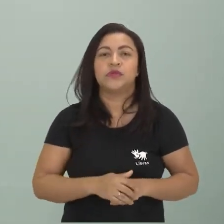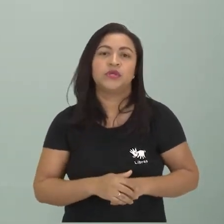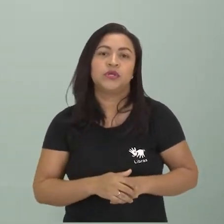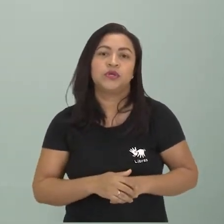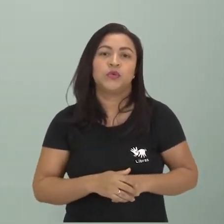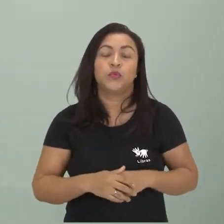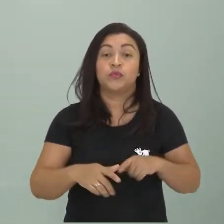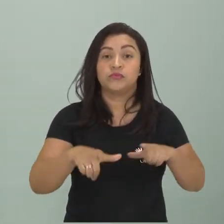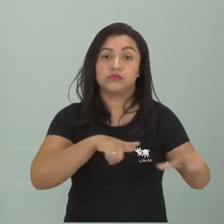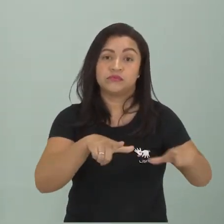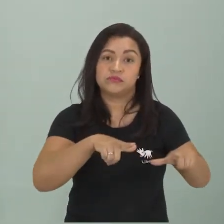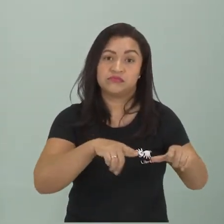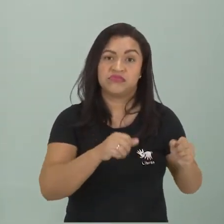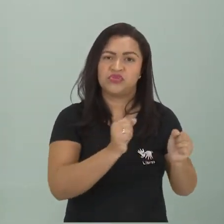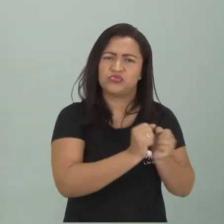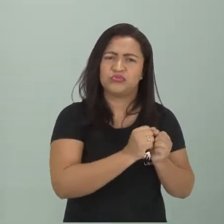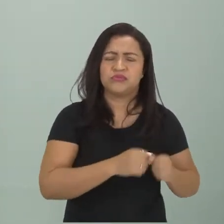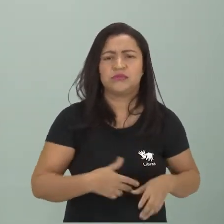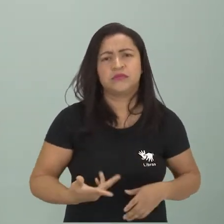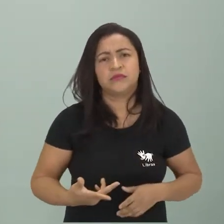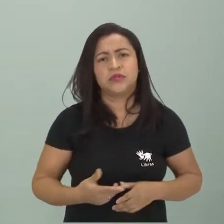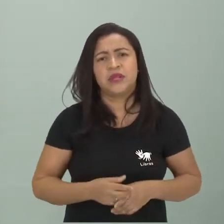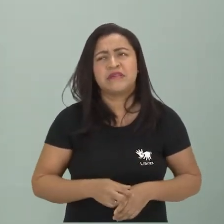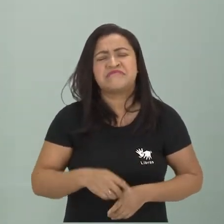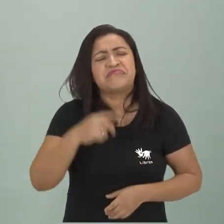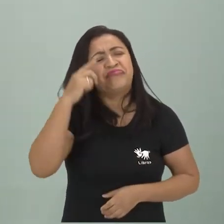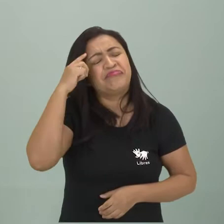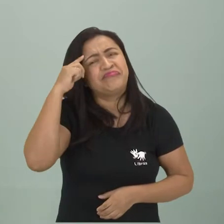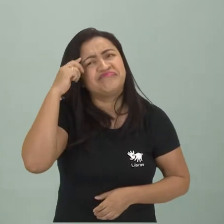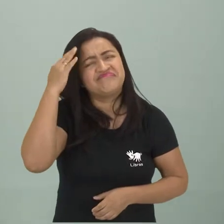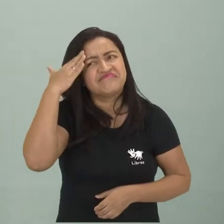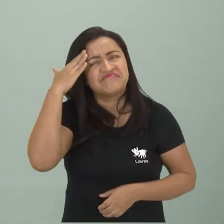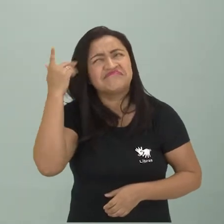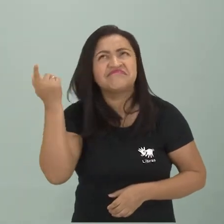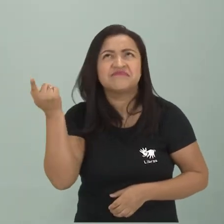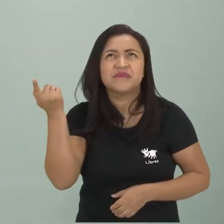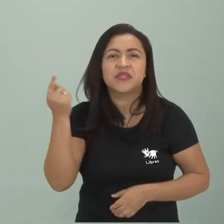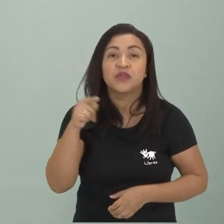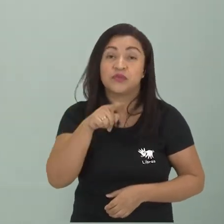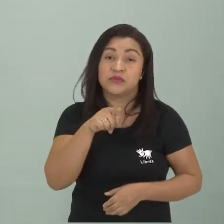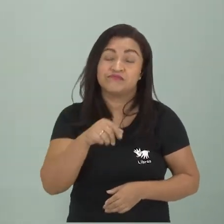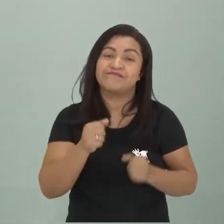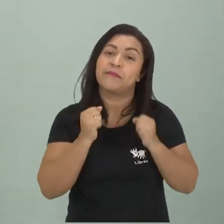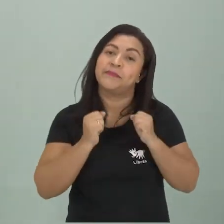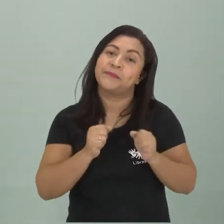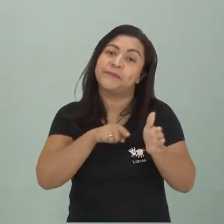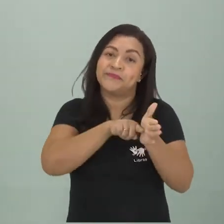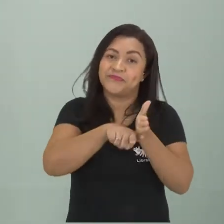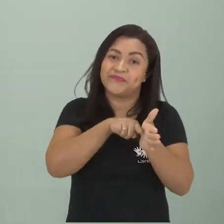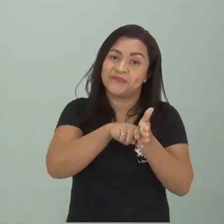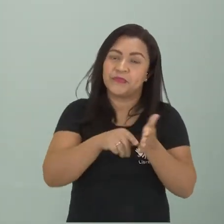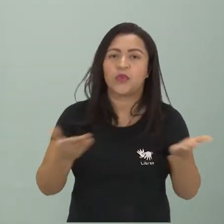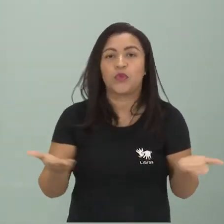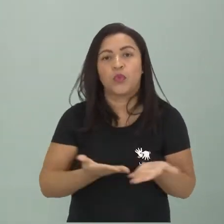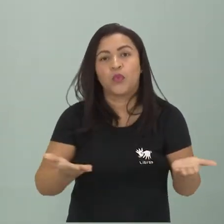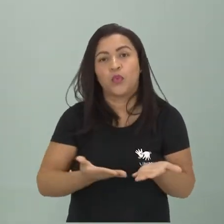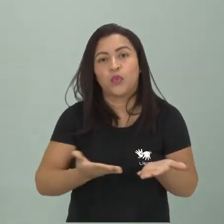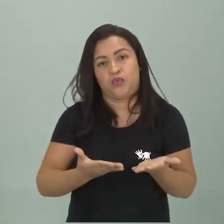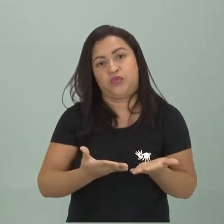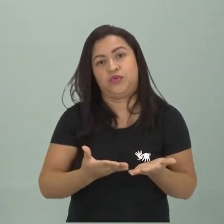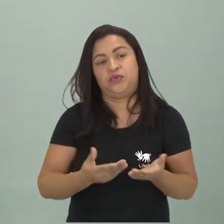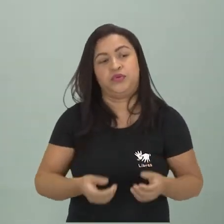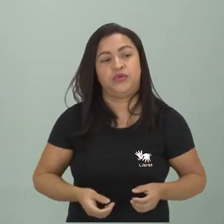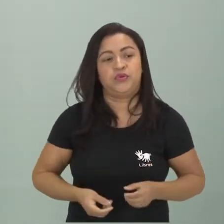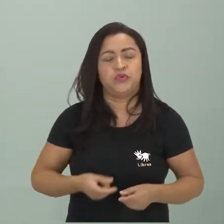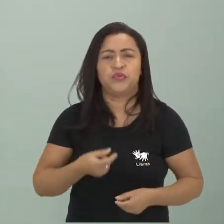com o trabalho, questione-se da seguinte maneira, você pode até pesquisar. Hoje, no capitalismo, como